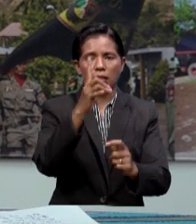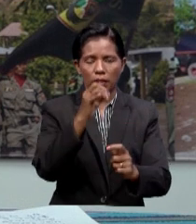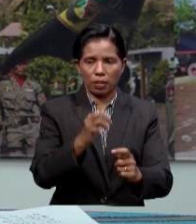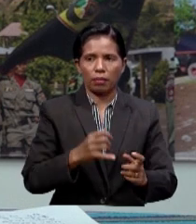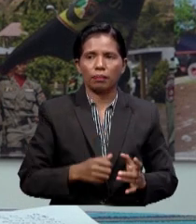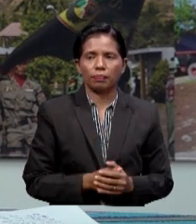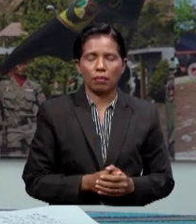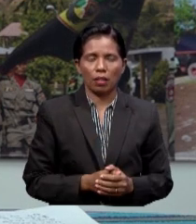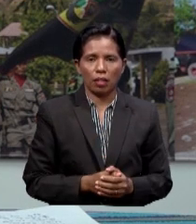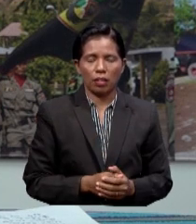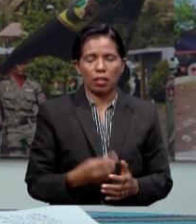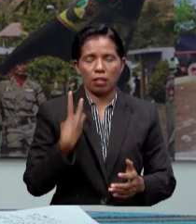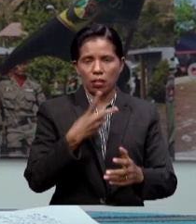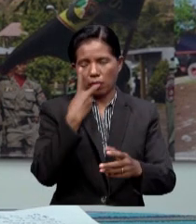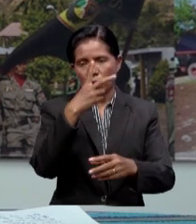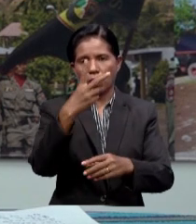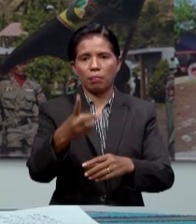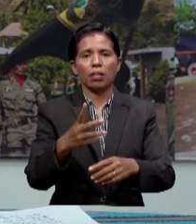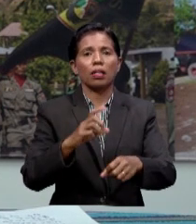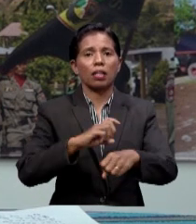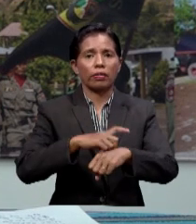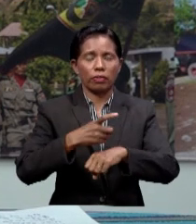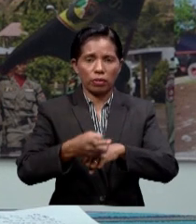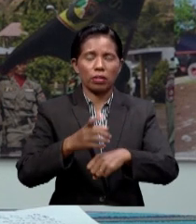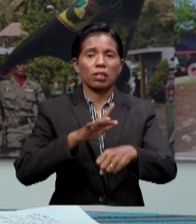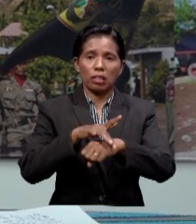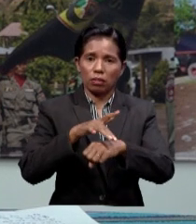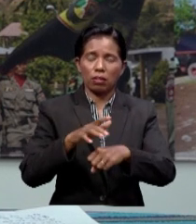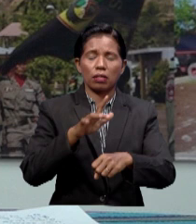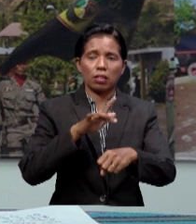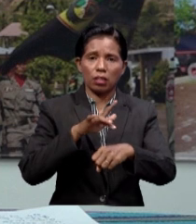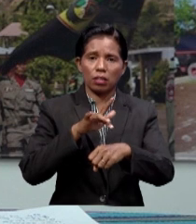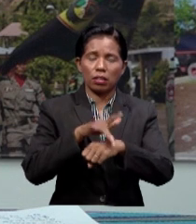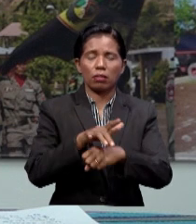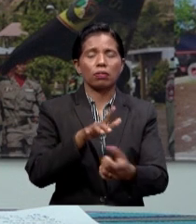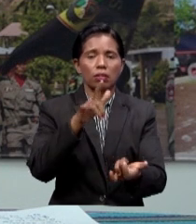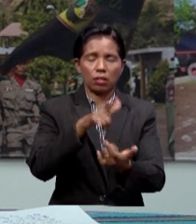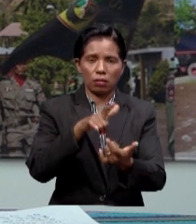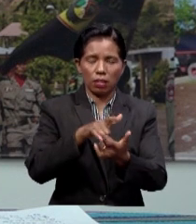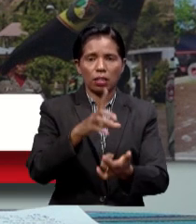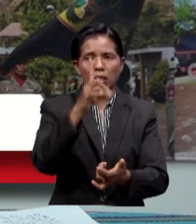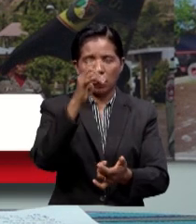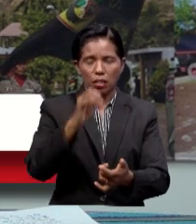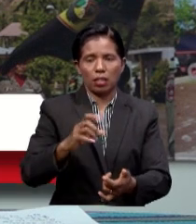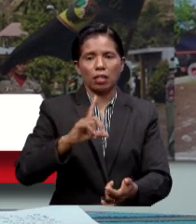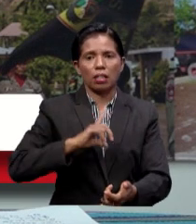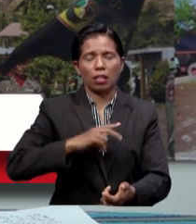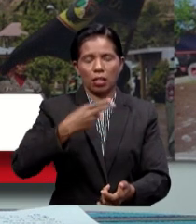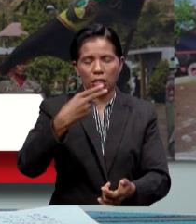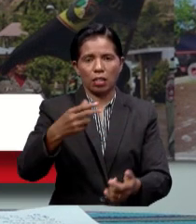abuso sexual também que dele acontece ia lahane aldeia my